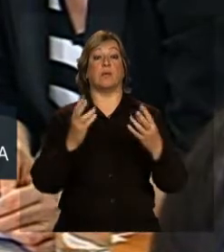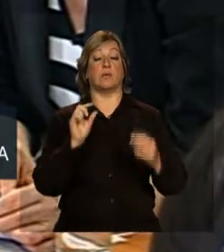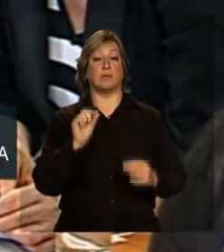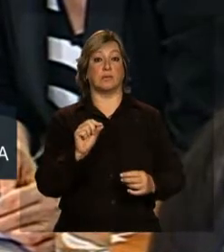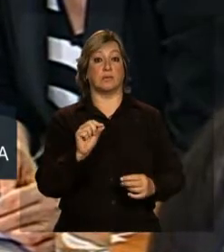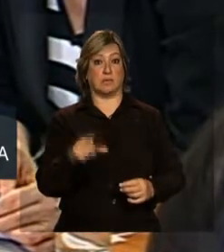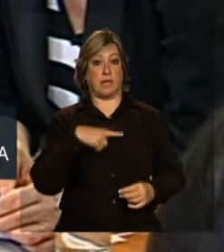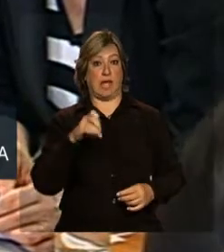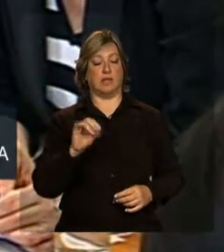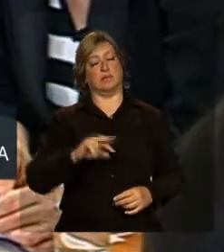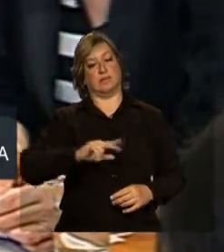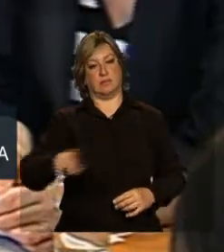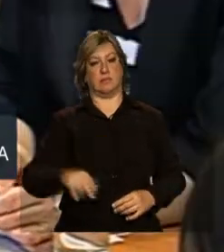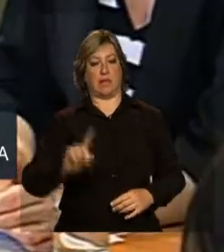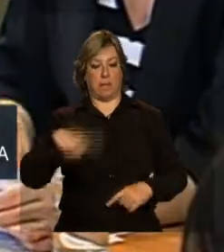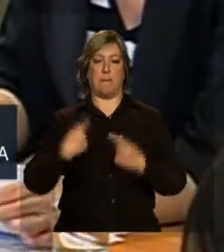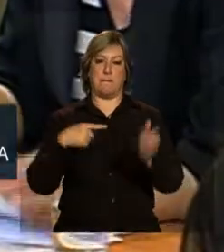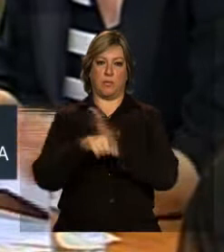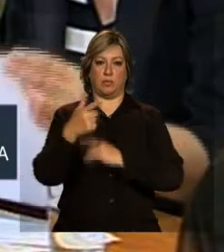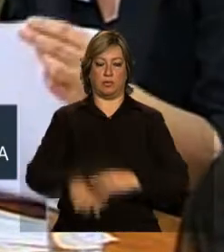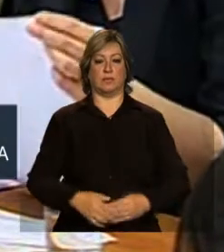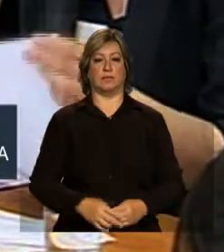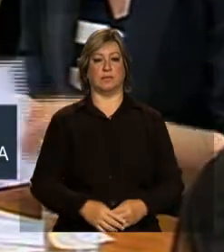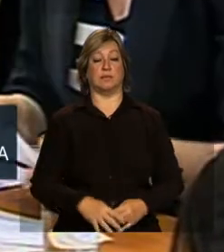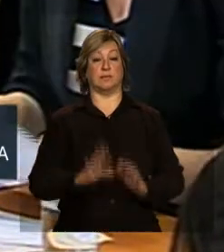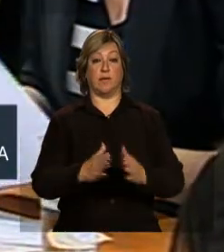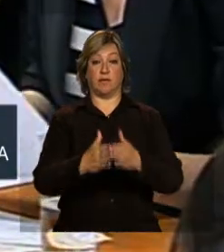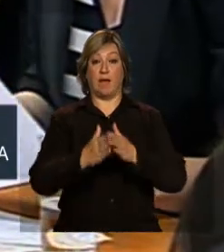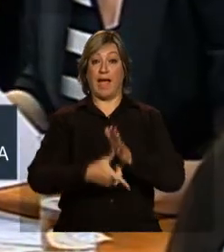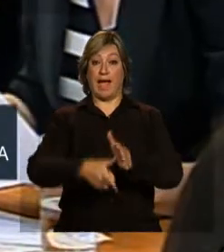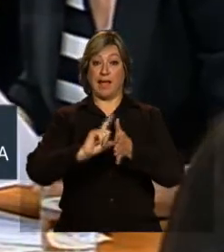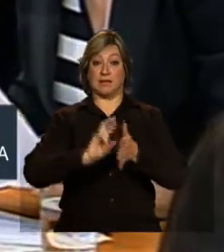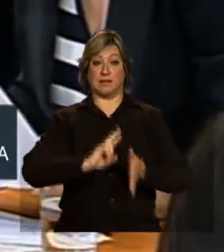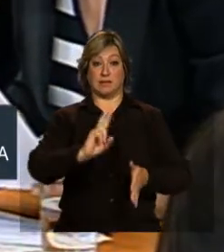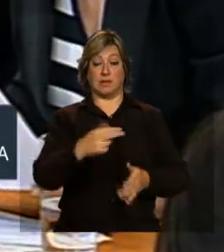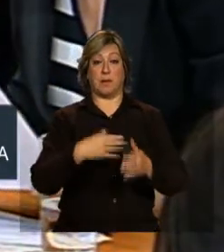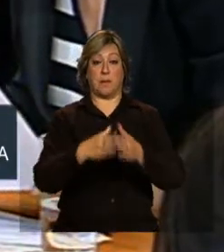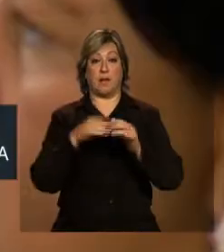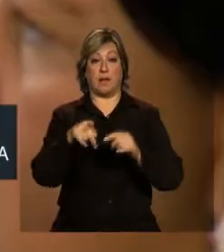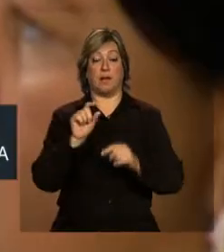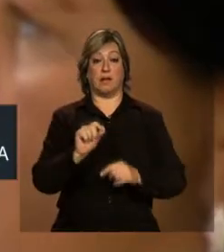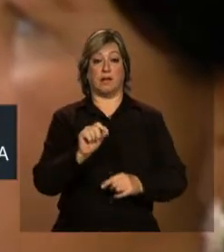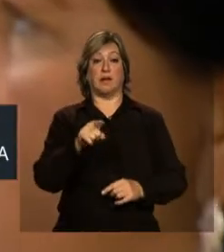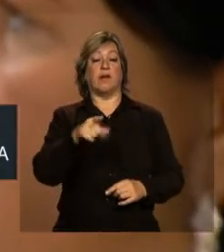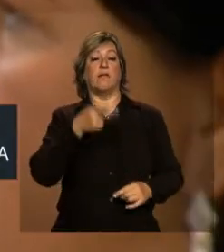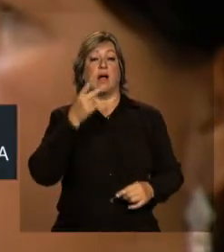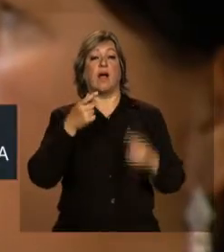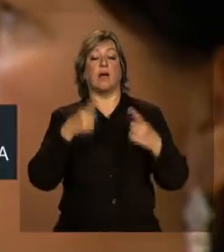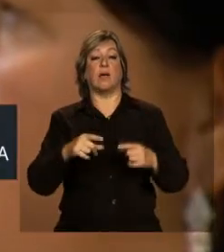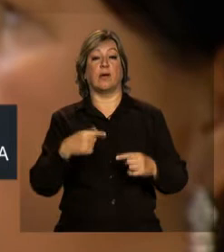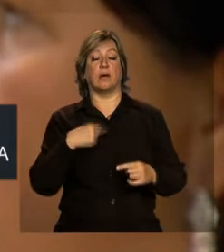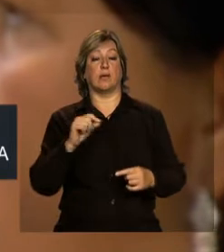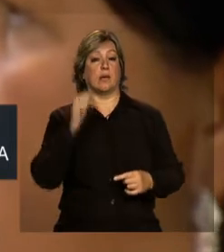etc. Daí depois eu faço a pergunta seguinte. Por favor, antes da resposta, eu gostaria que a senhora Neila identificasse o... Eu identifiquei,